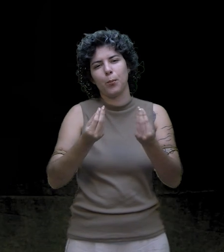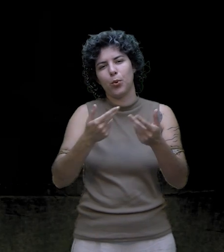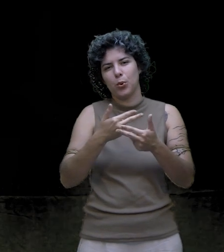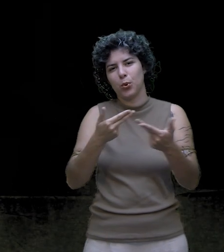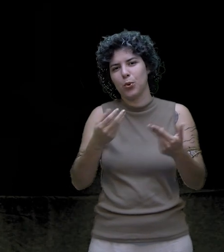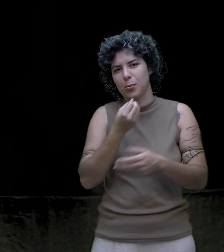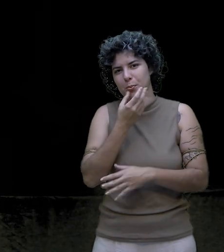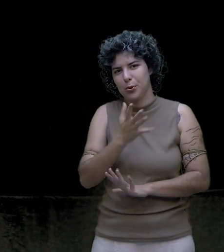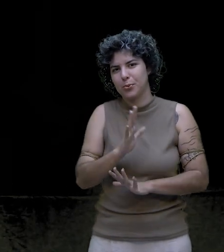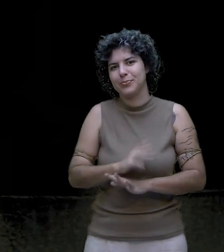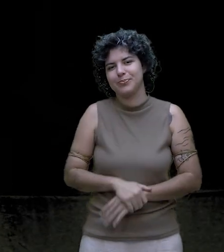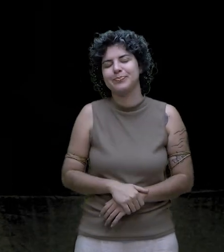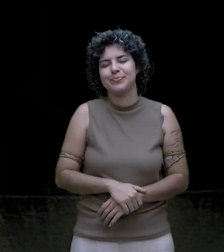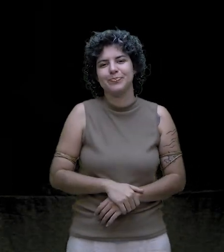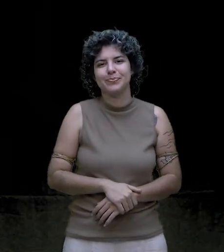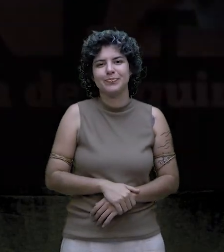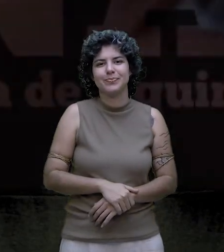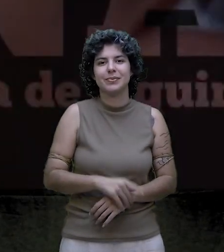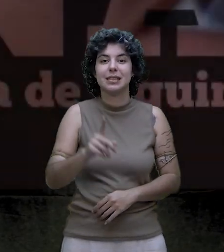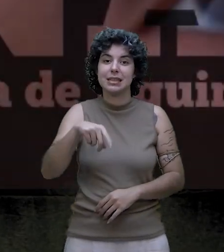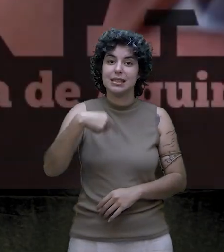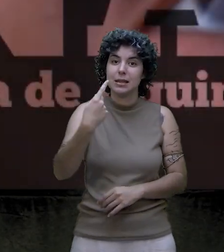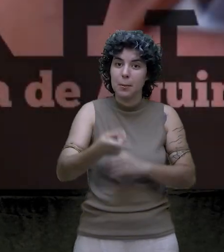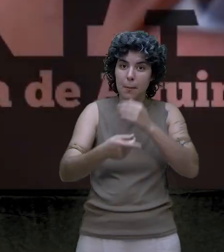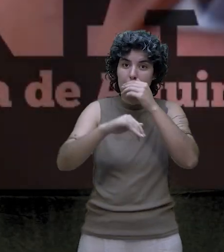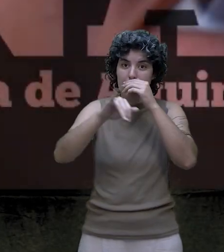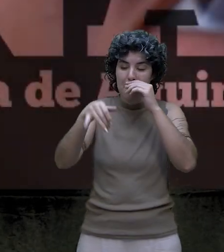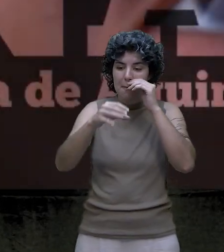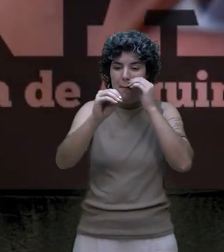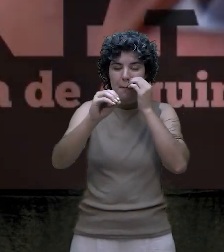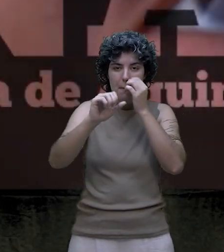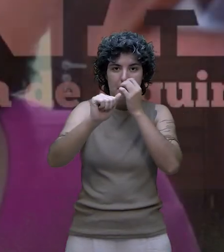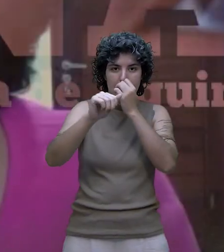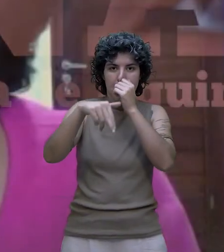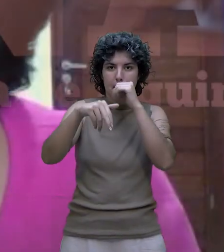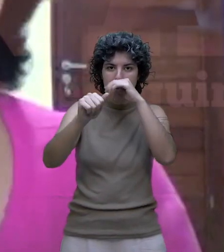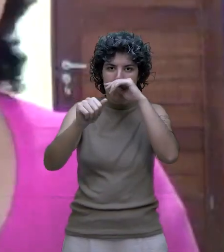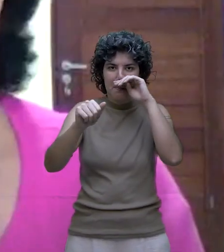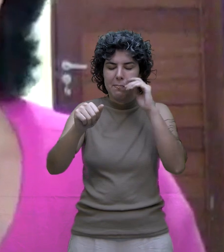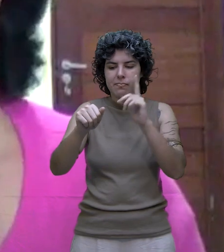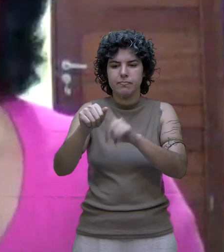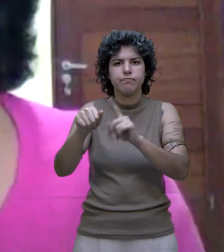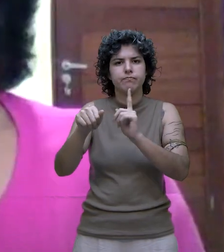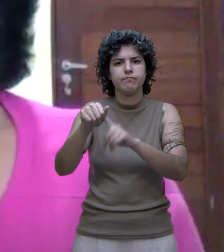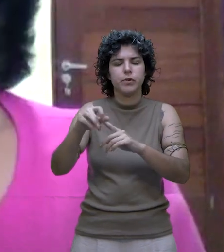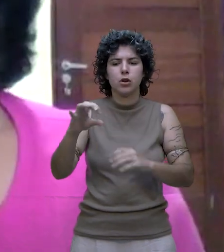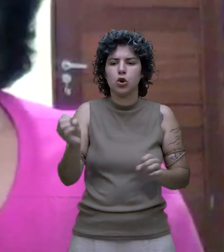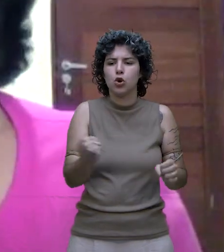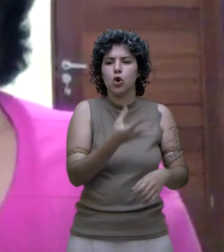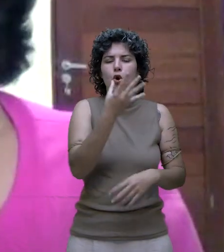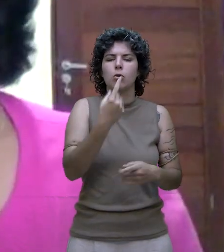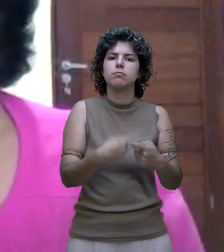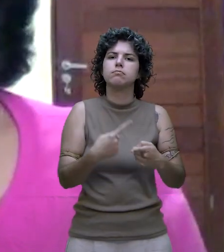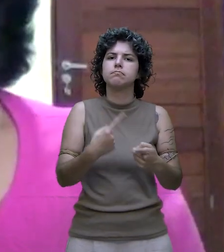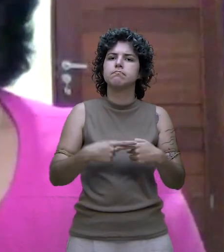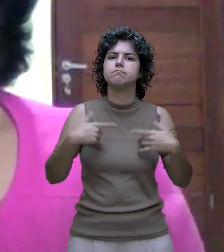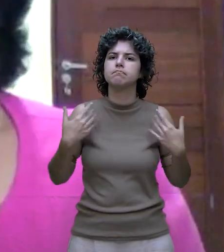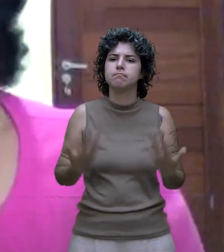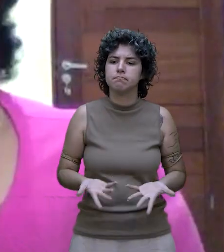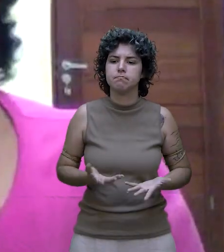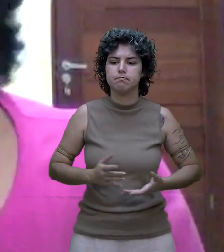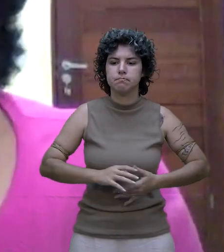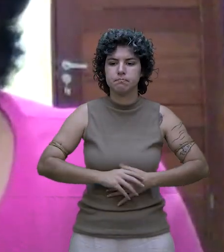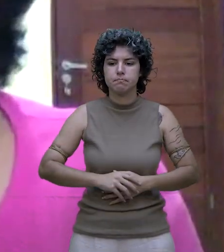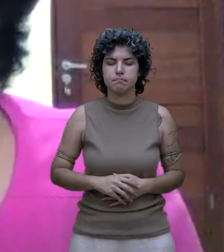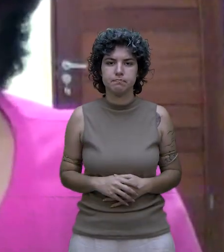E aí veio Joana, e Joana para mim foi uma novidade, porque o Joana, ele,